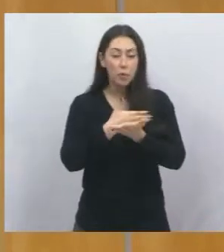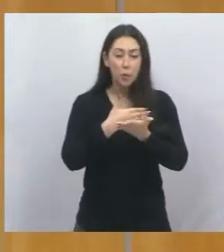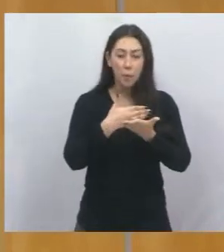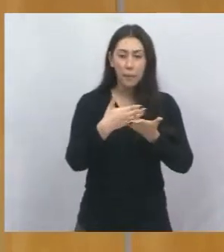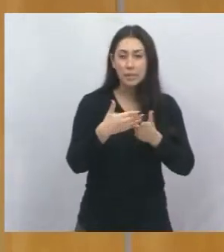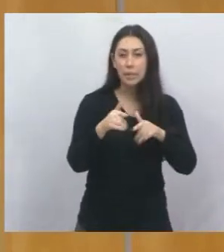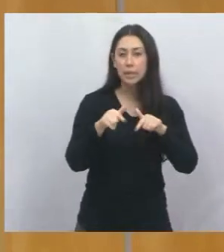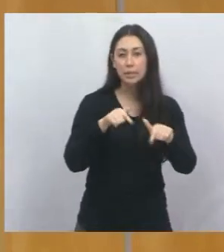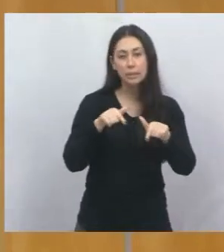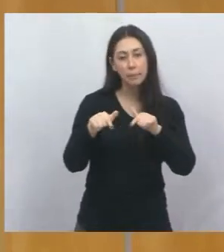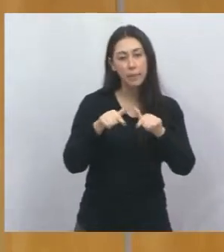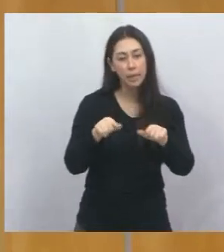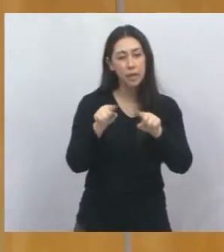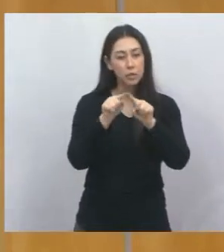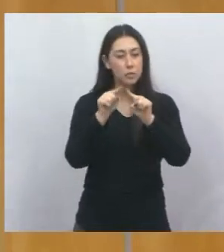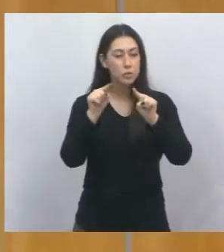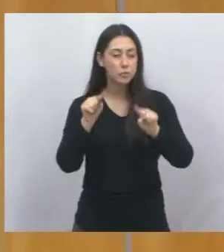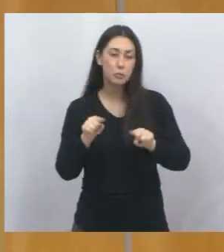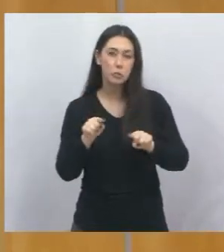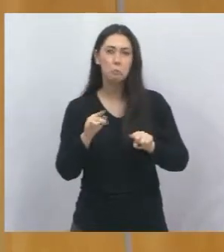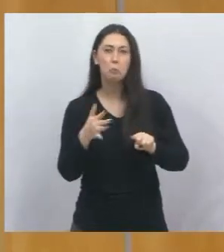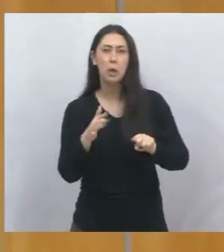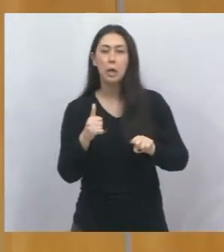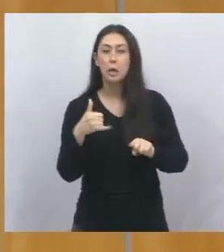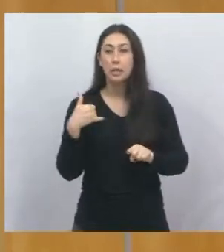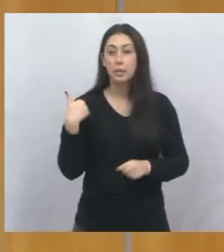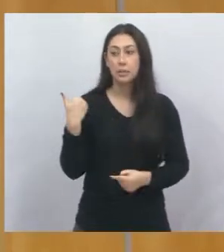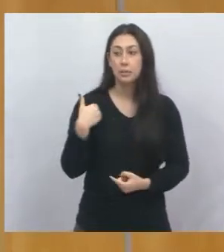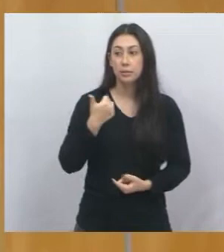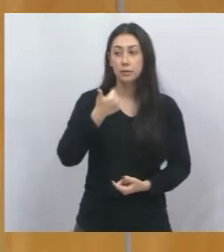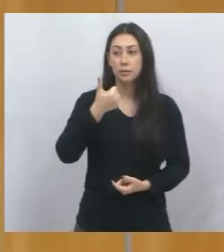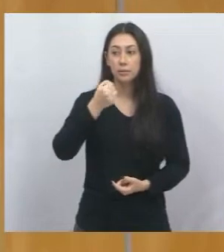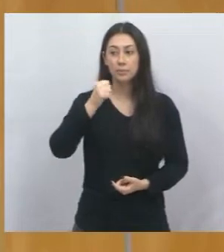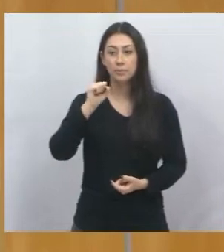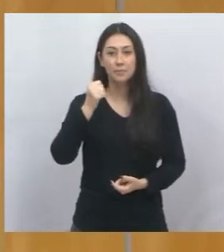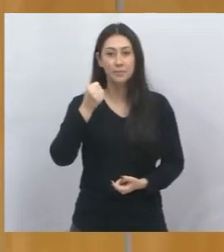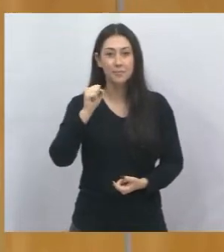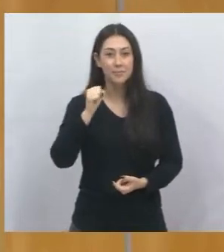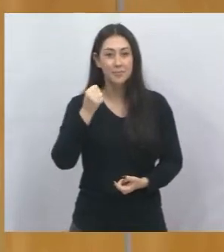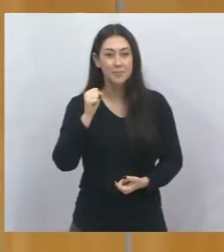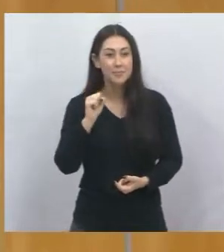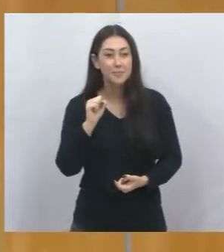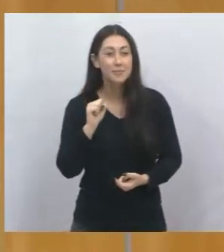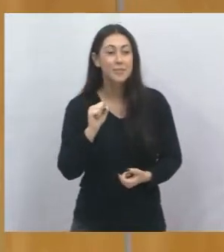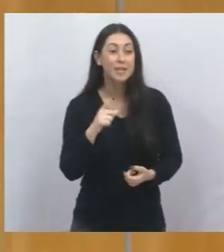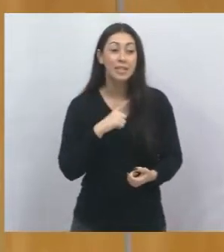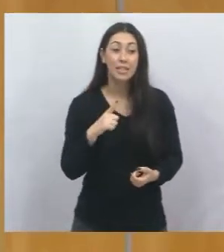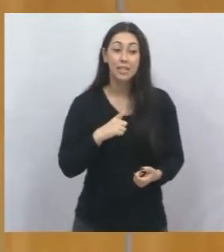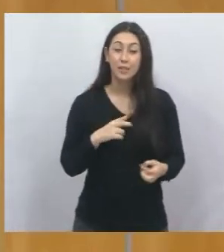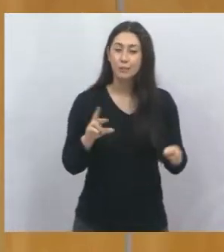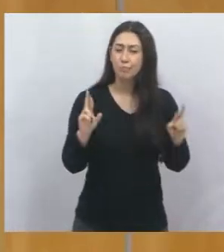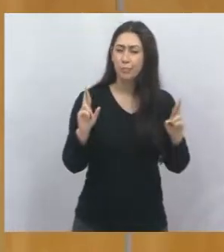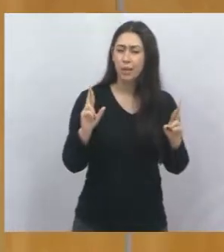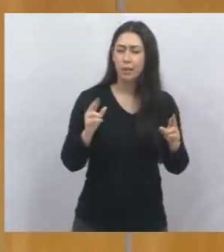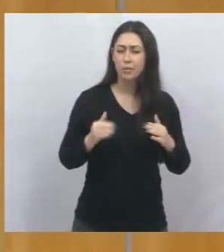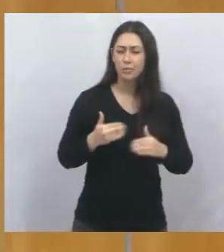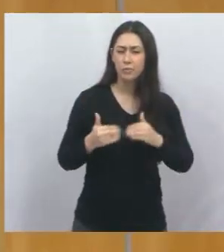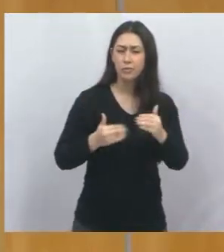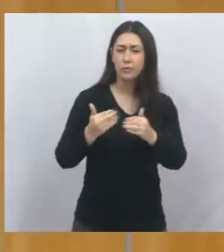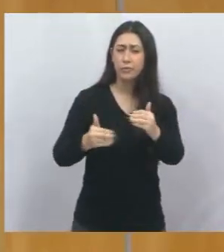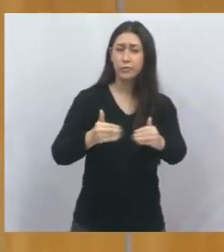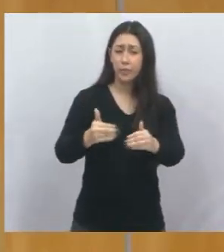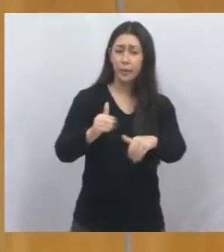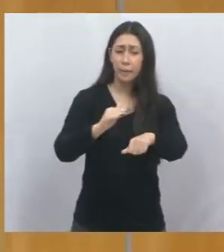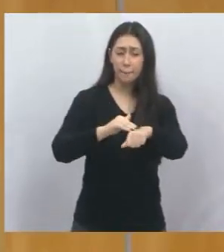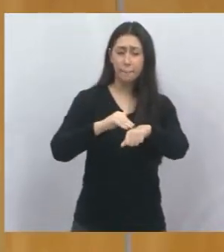acima de 18 anos, até os seus 20 e poucos anos, obviamente, terá uma perspectiva de vida